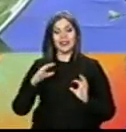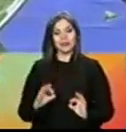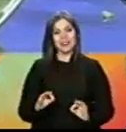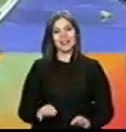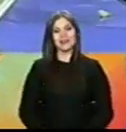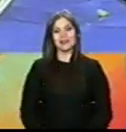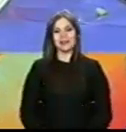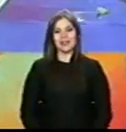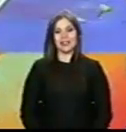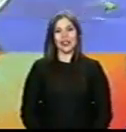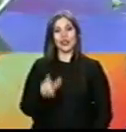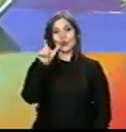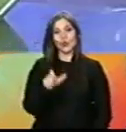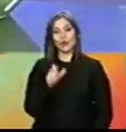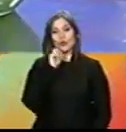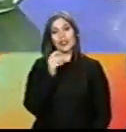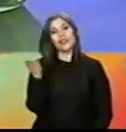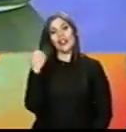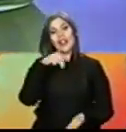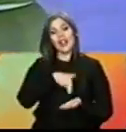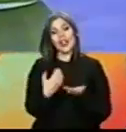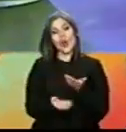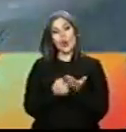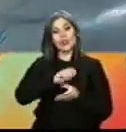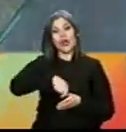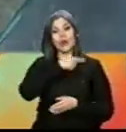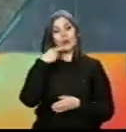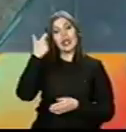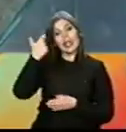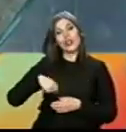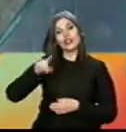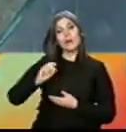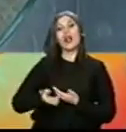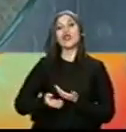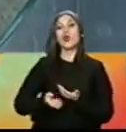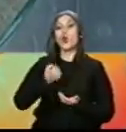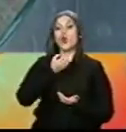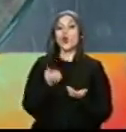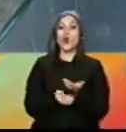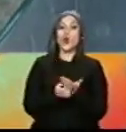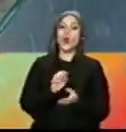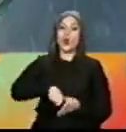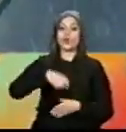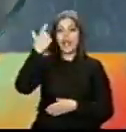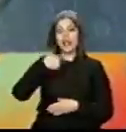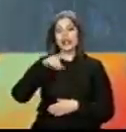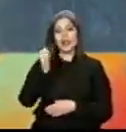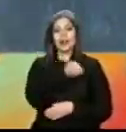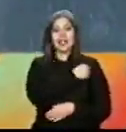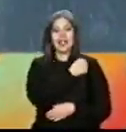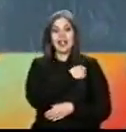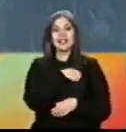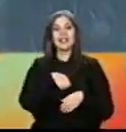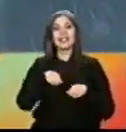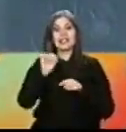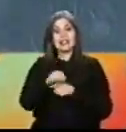tens que ficar a fazer um bolinho. Escolhes tu, está bem? E também, cozinho. Tu também cozinhas? E o que é que fazes? Em casa. Sim, mas